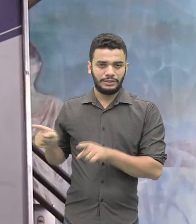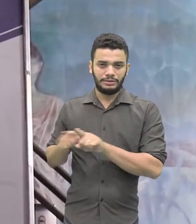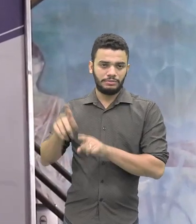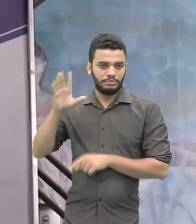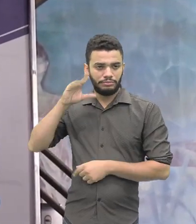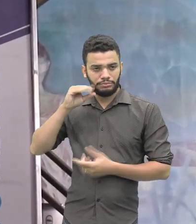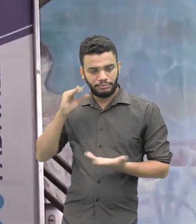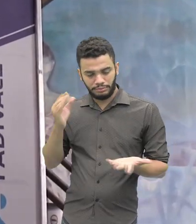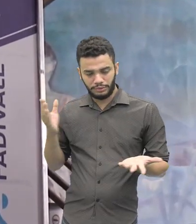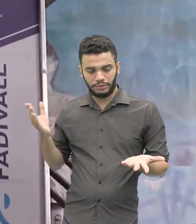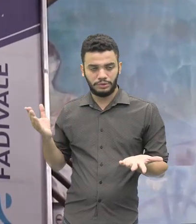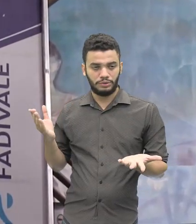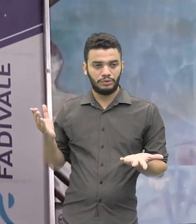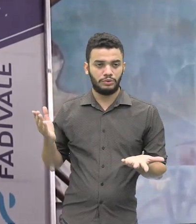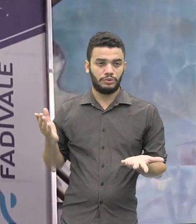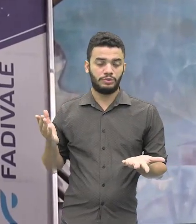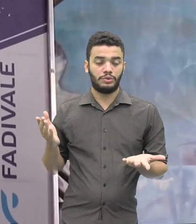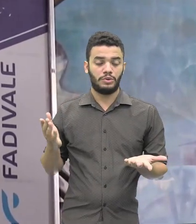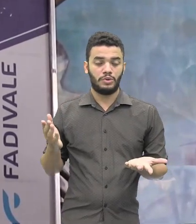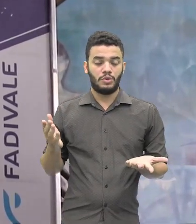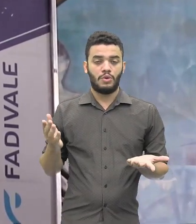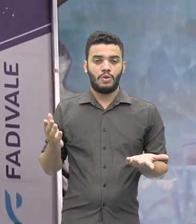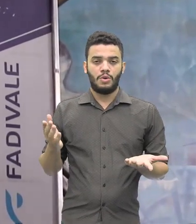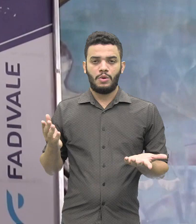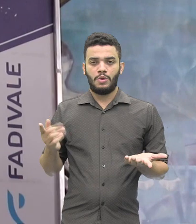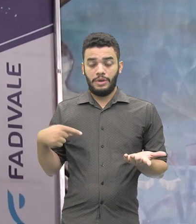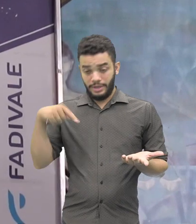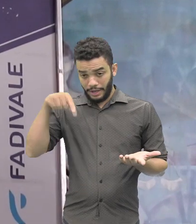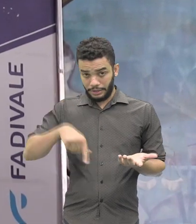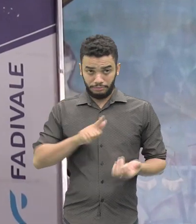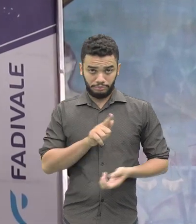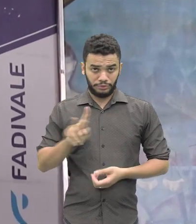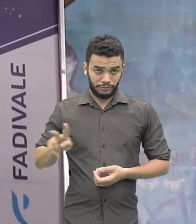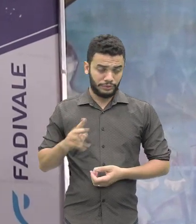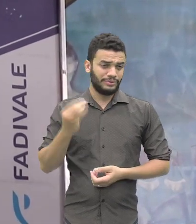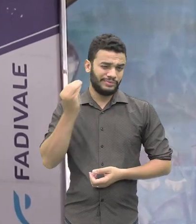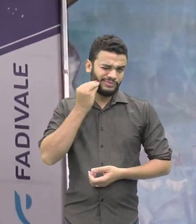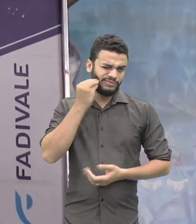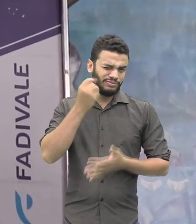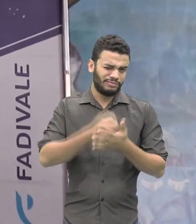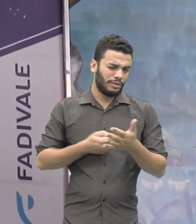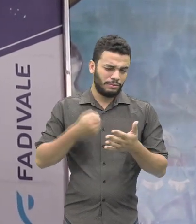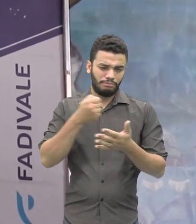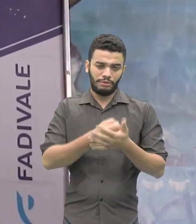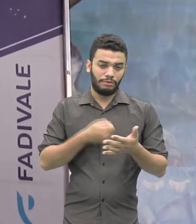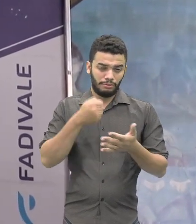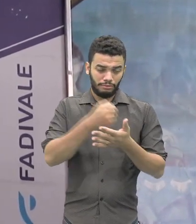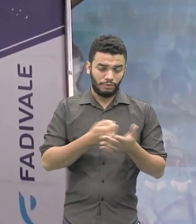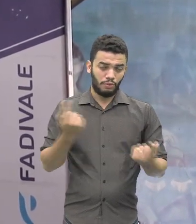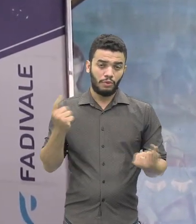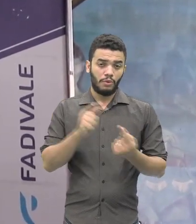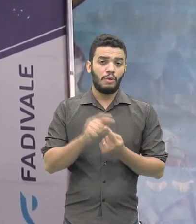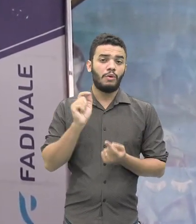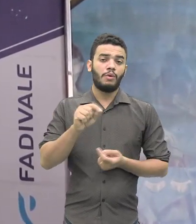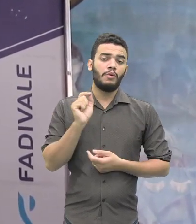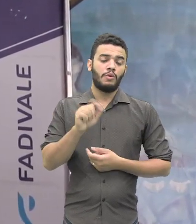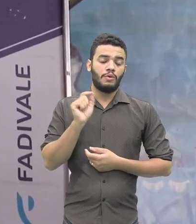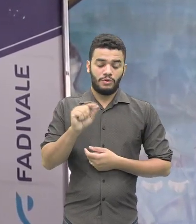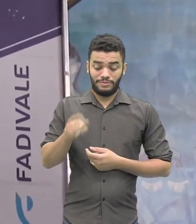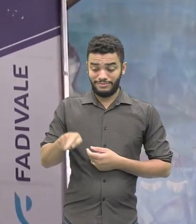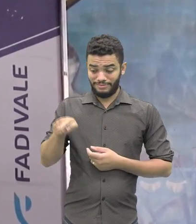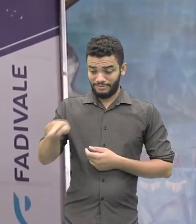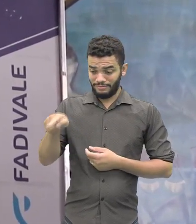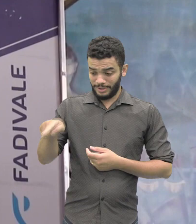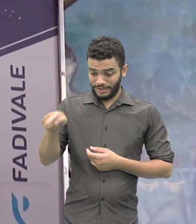município de Governador Valadares temos tentado fazer o melhor as nossas crianças que têm sofrido maior número de